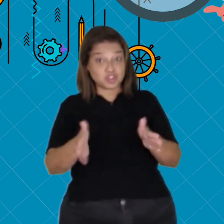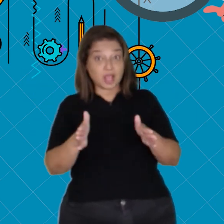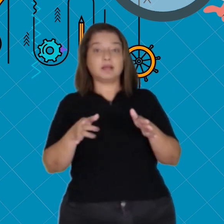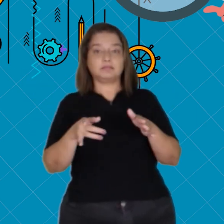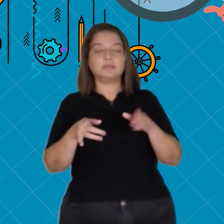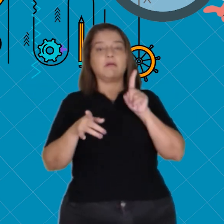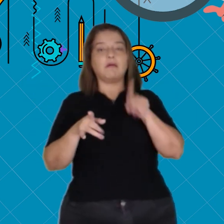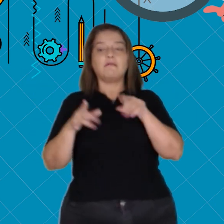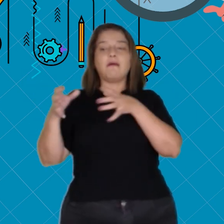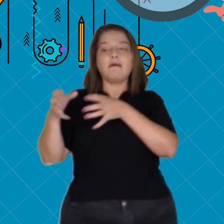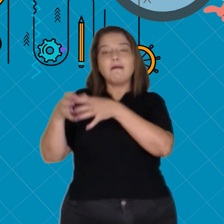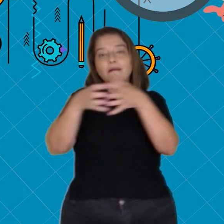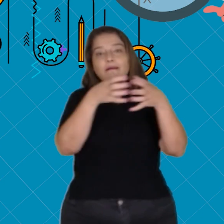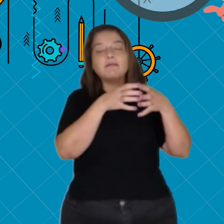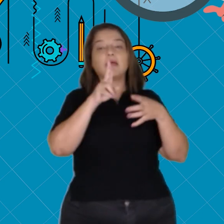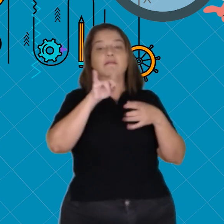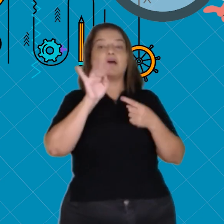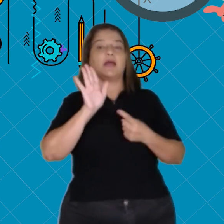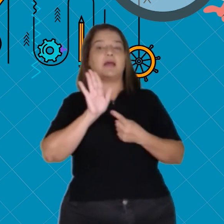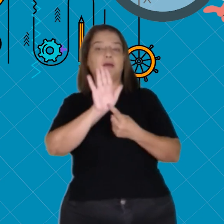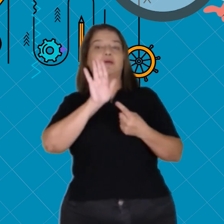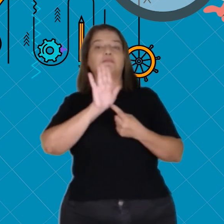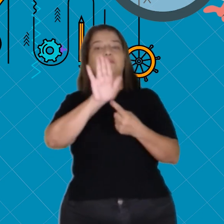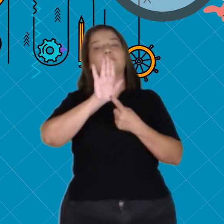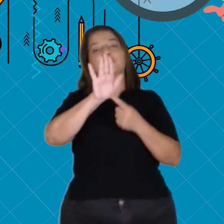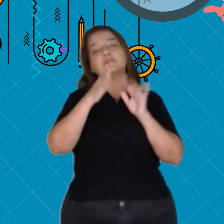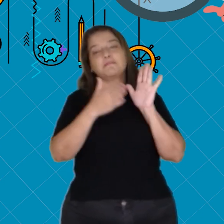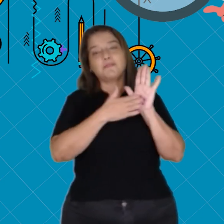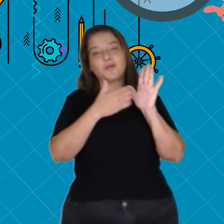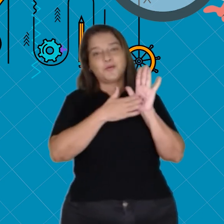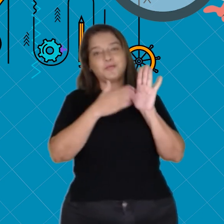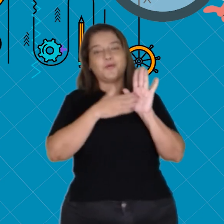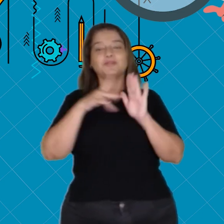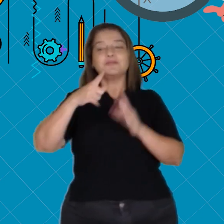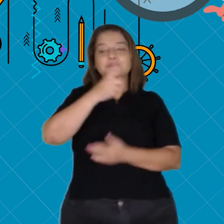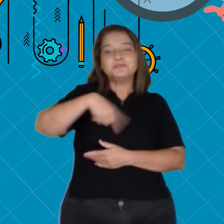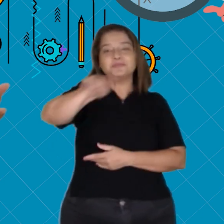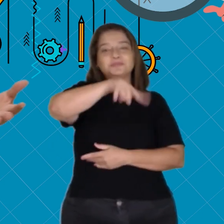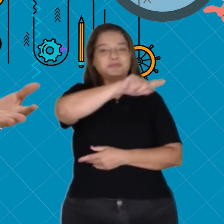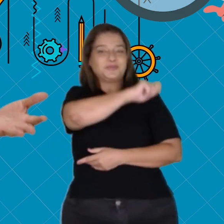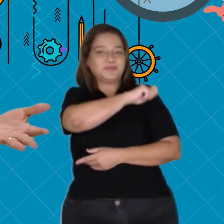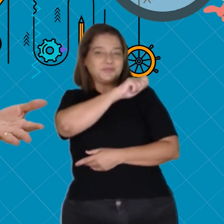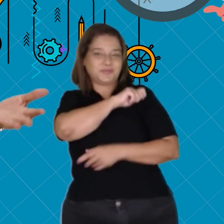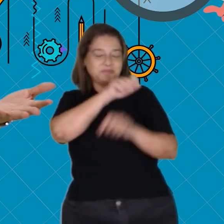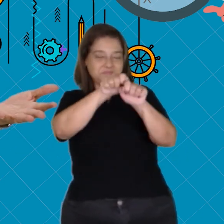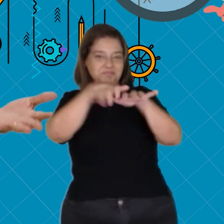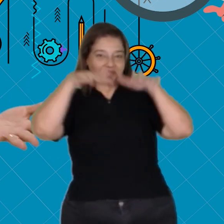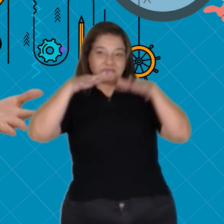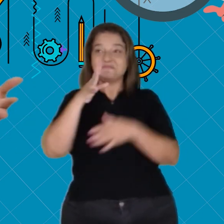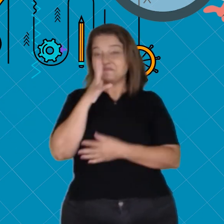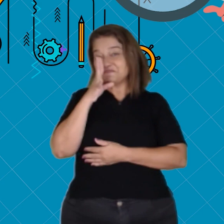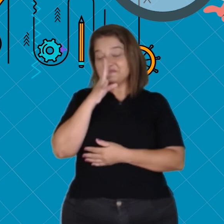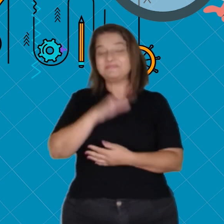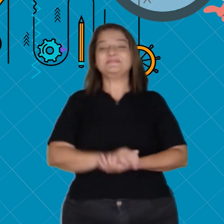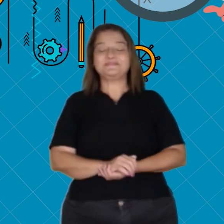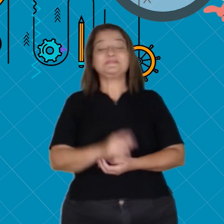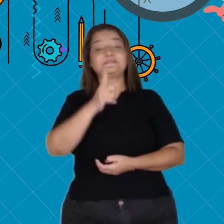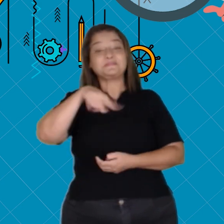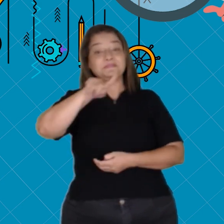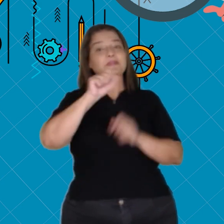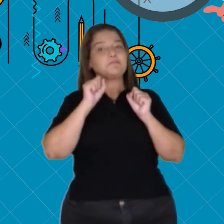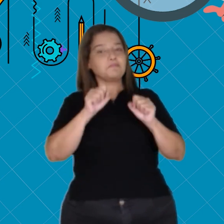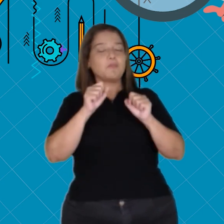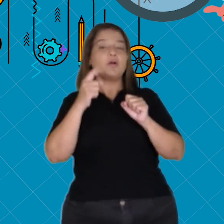uma breve apresentação da sua proposta para a turma e devem explicar o conceito da